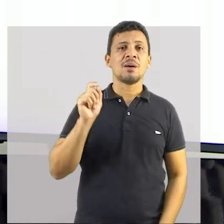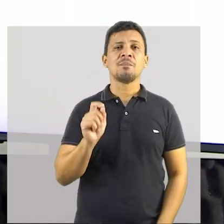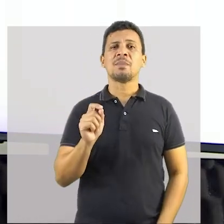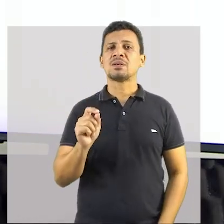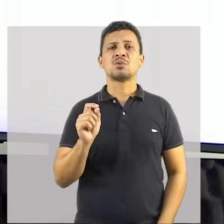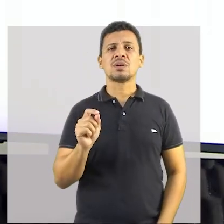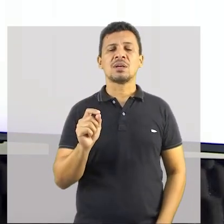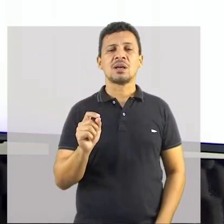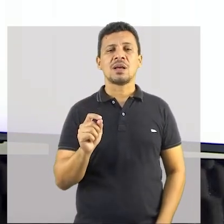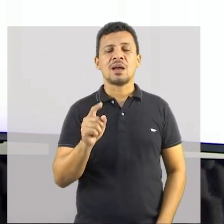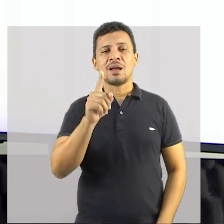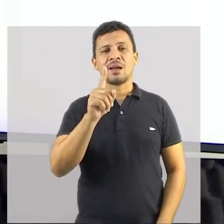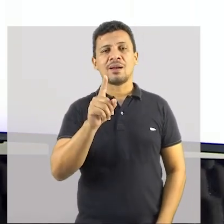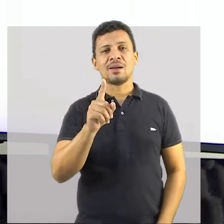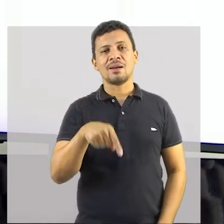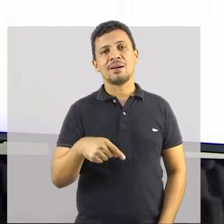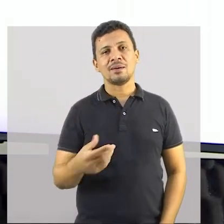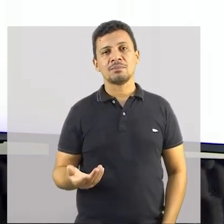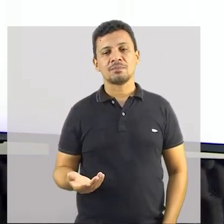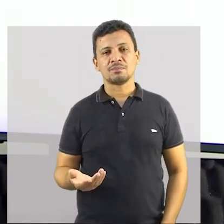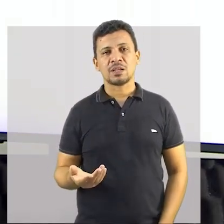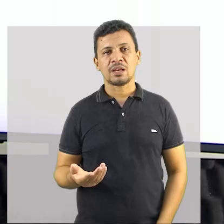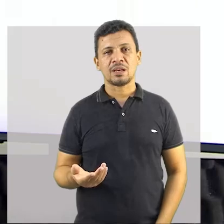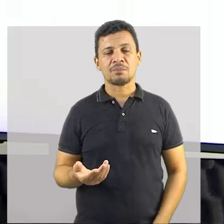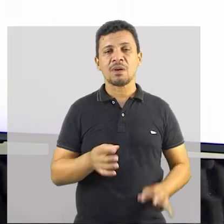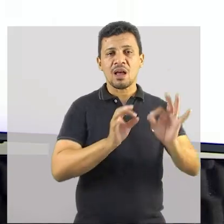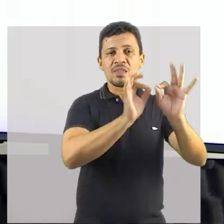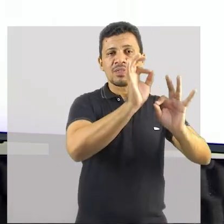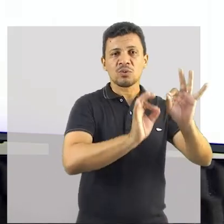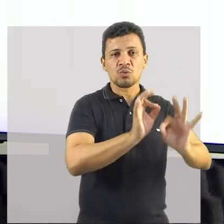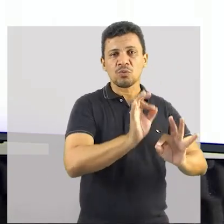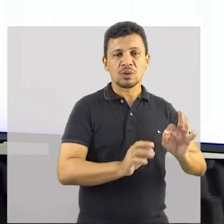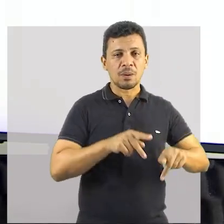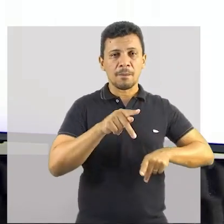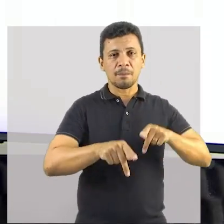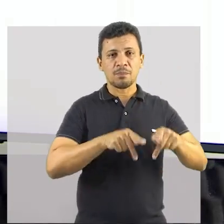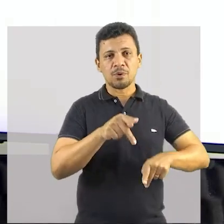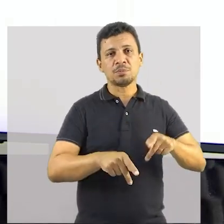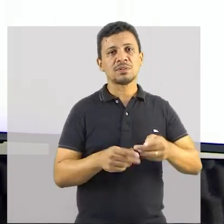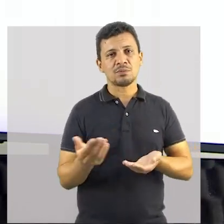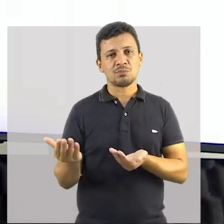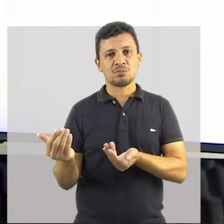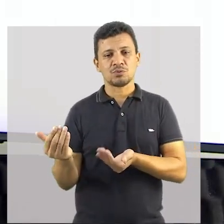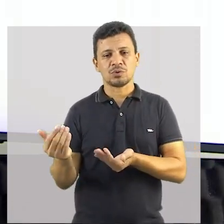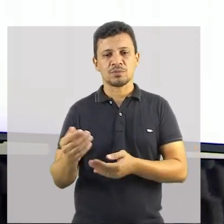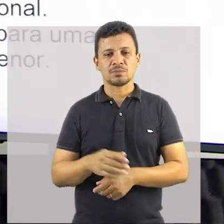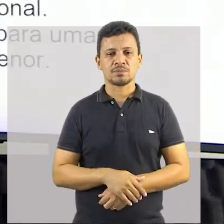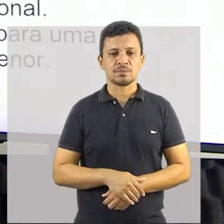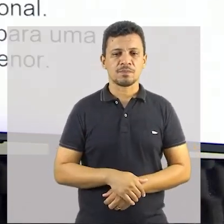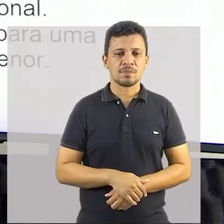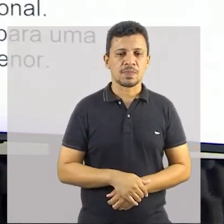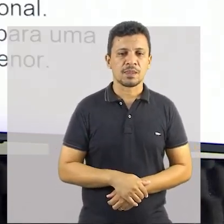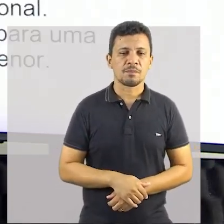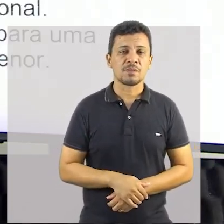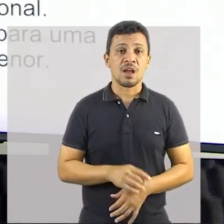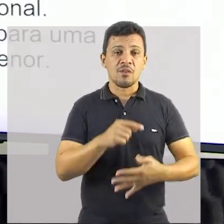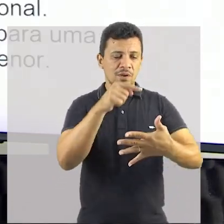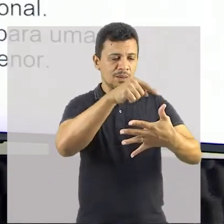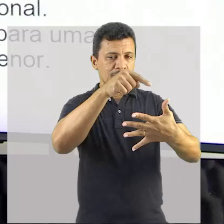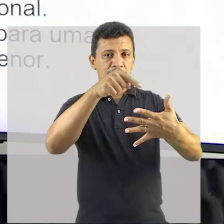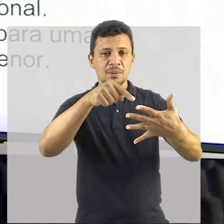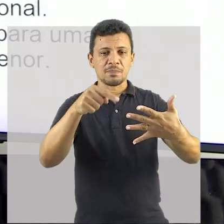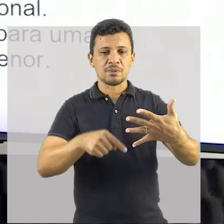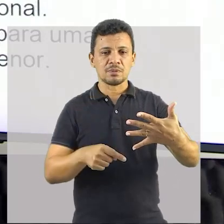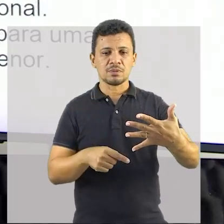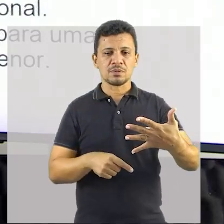no caso aqui, na configuração de uma população relativamente jovem. Então, veja, ó, nas